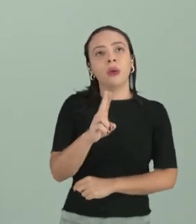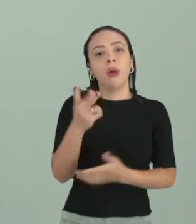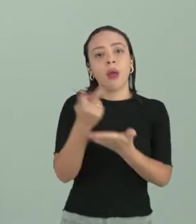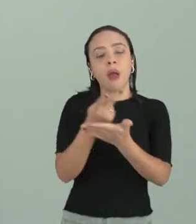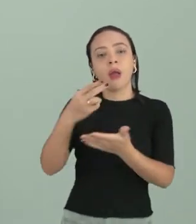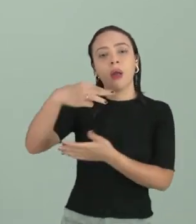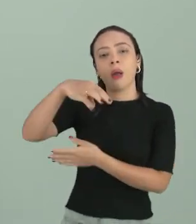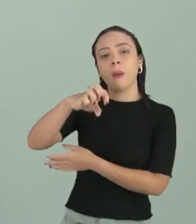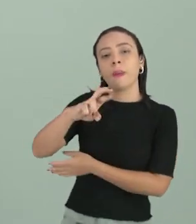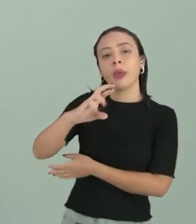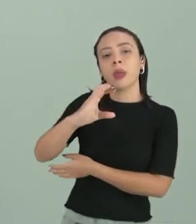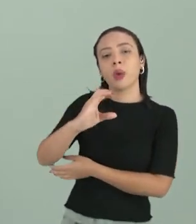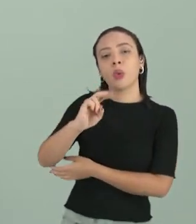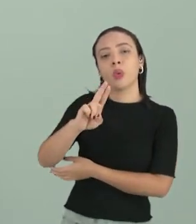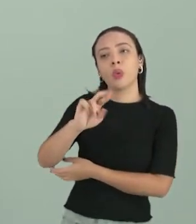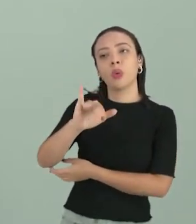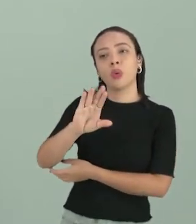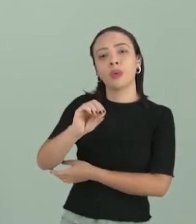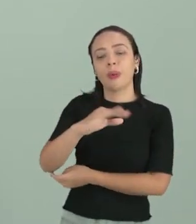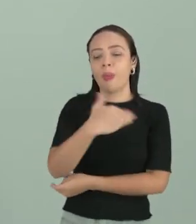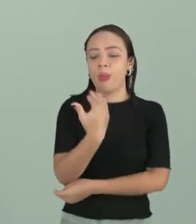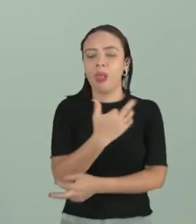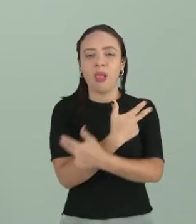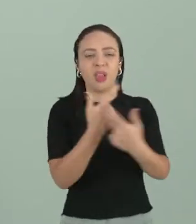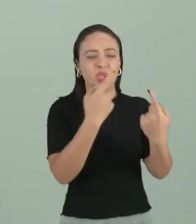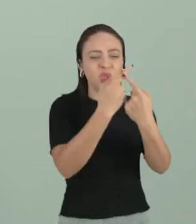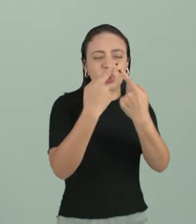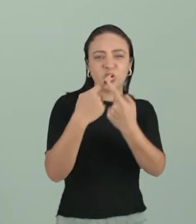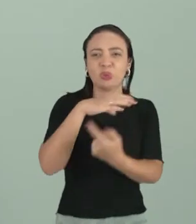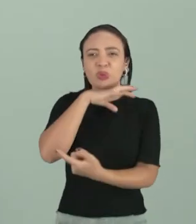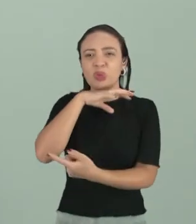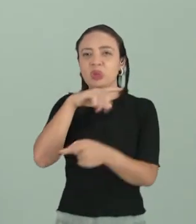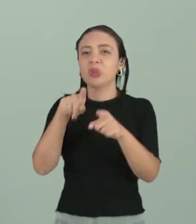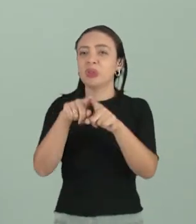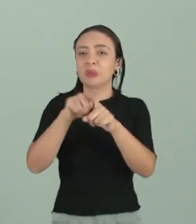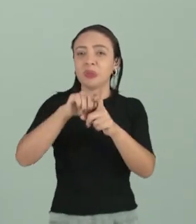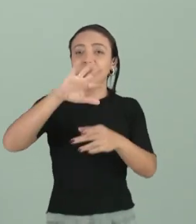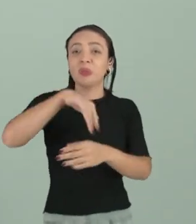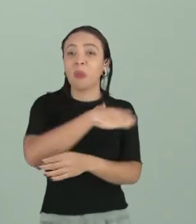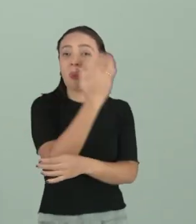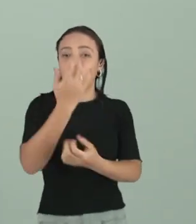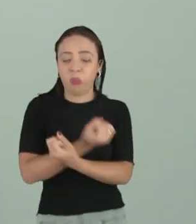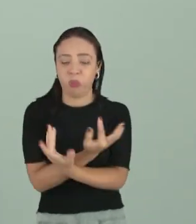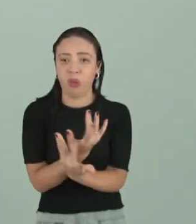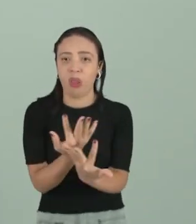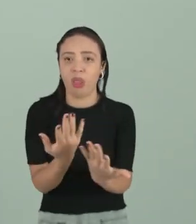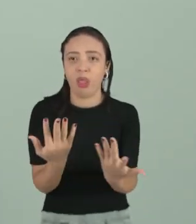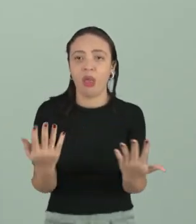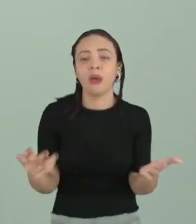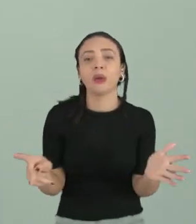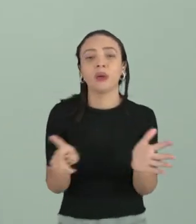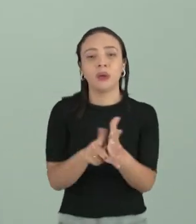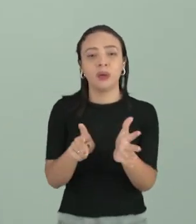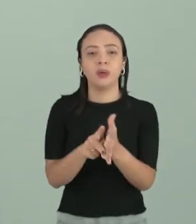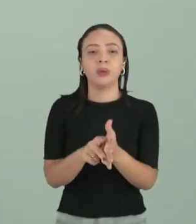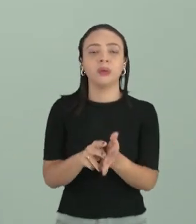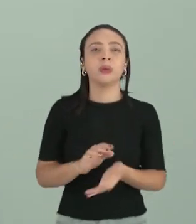de mercúrio, que mata todo tipo de espécie animal e até vegetal da região por onde ele passa no